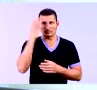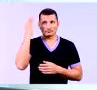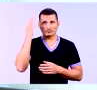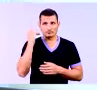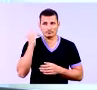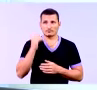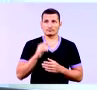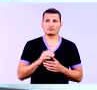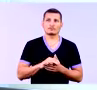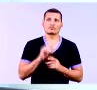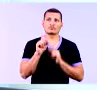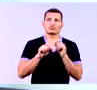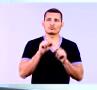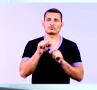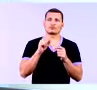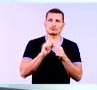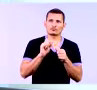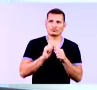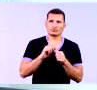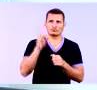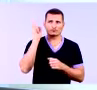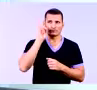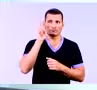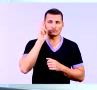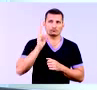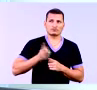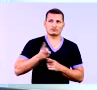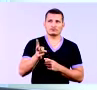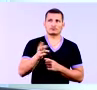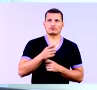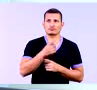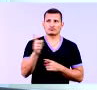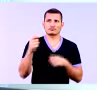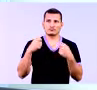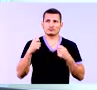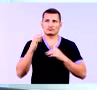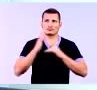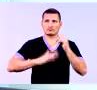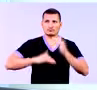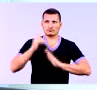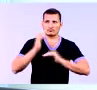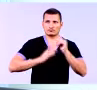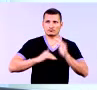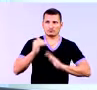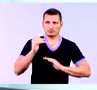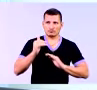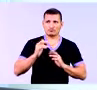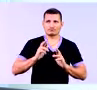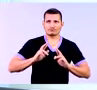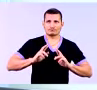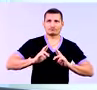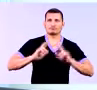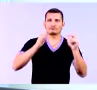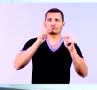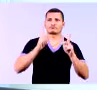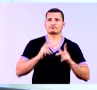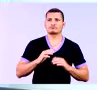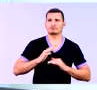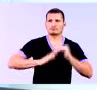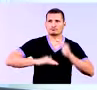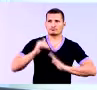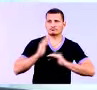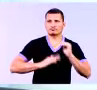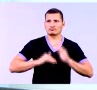saiba exatamente o que está fazendo. Lembre-se sempre que você tem que ser um profissional diferenciado, um profissional em